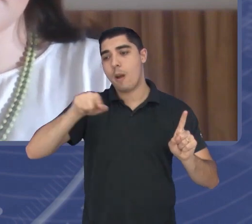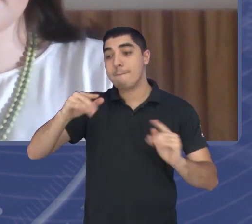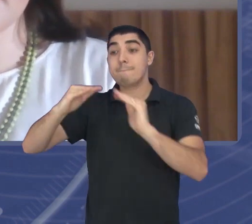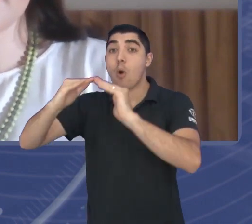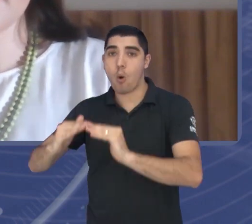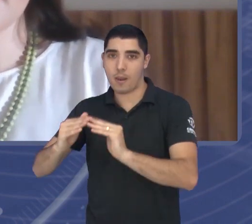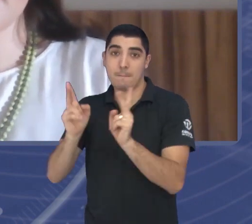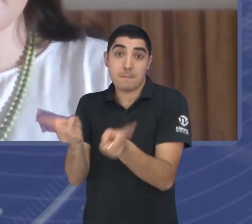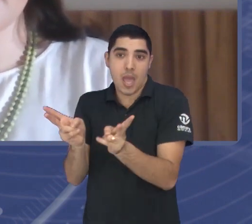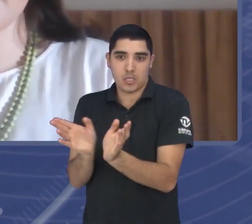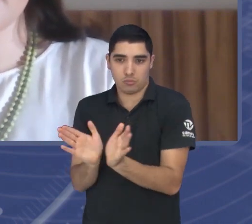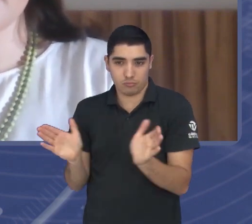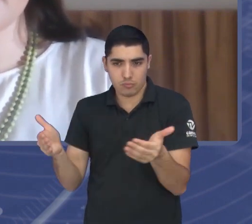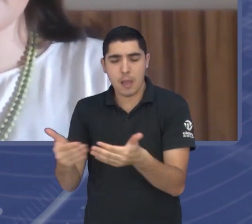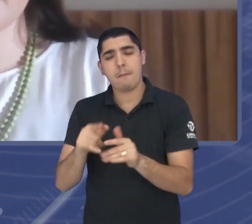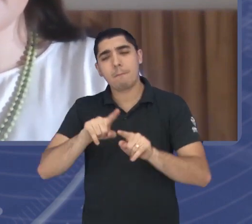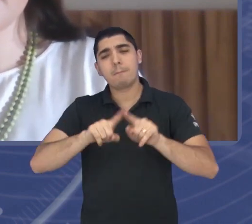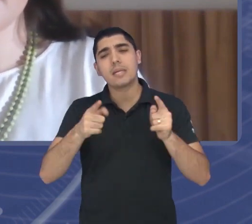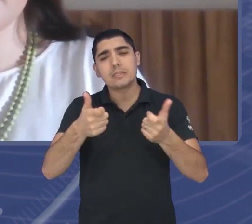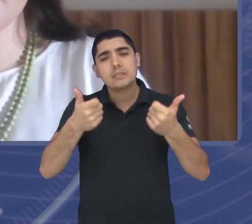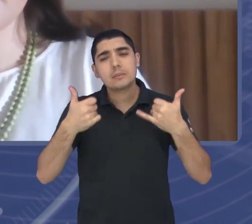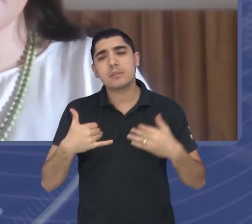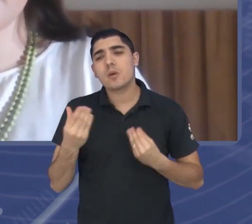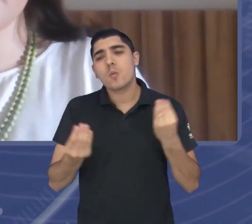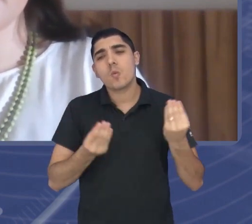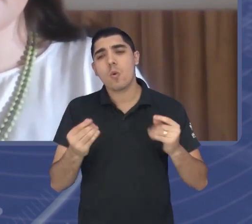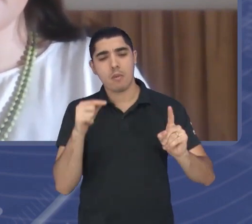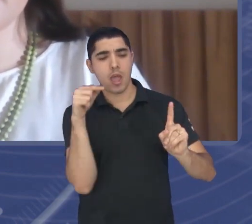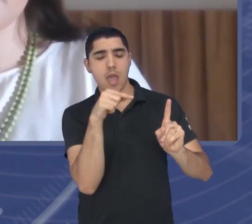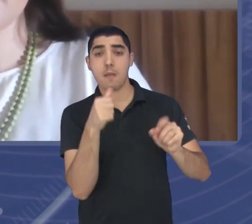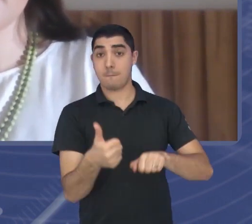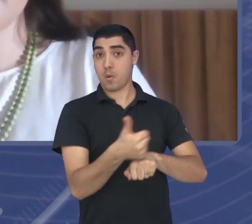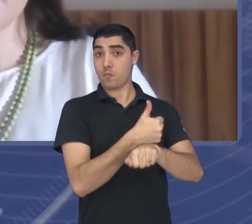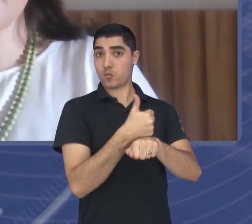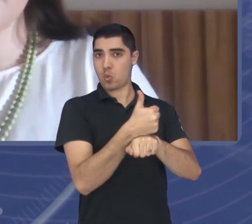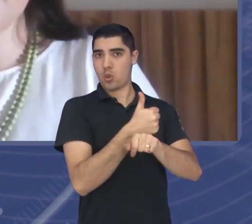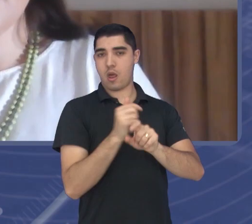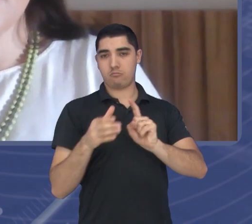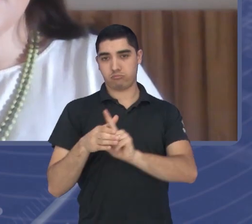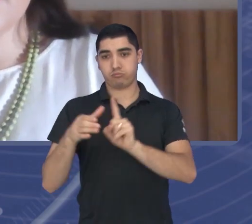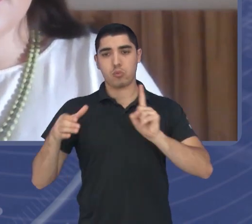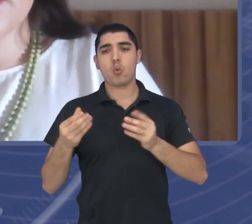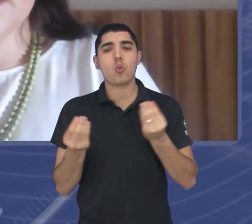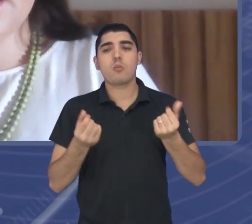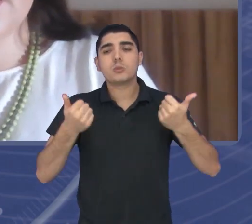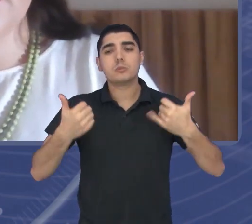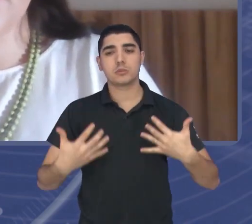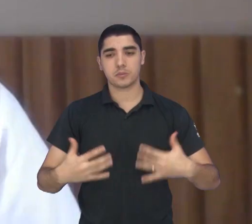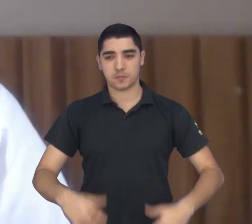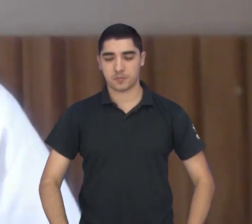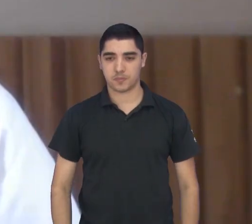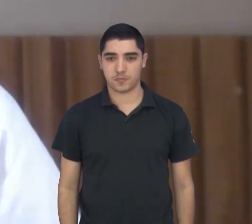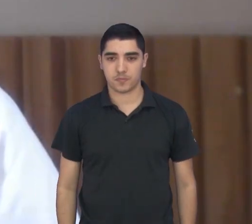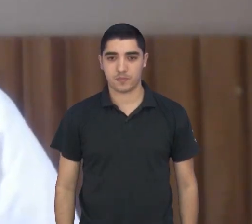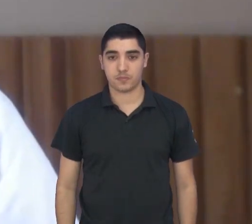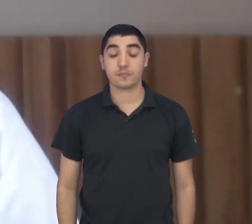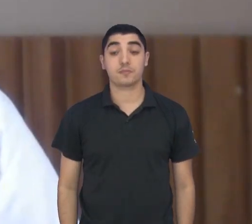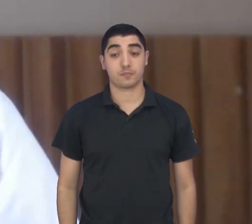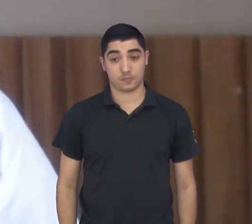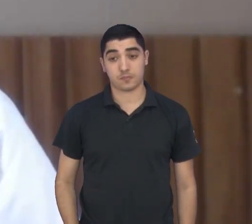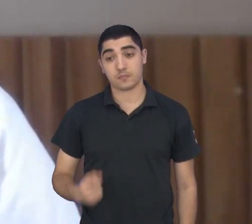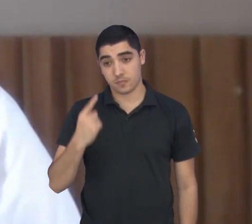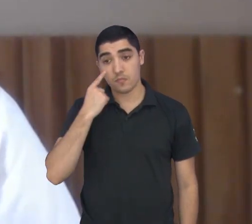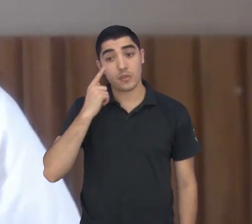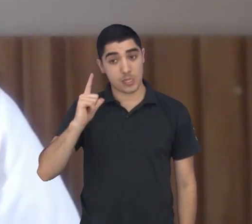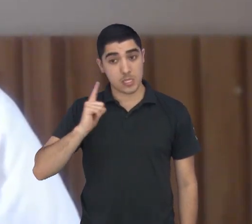dessa dinâmica do síndico profissional. Dani, existe